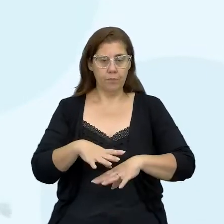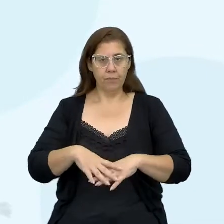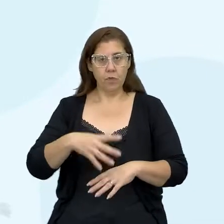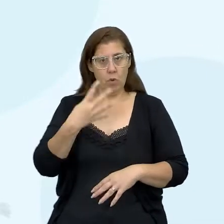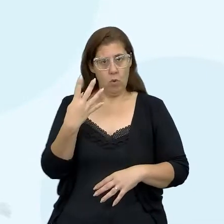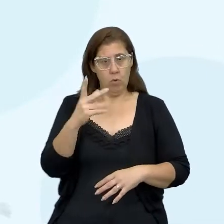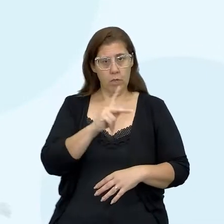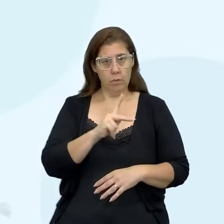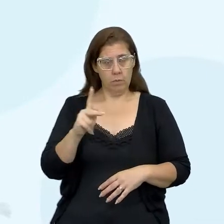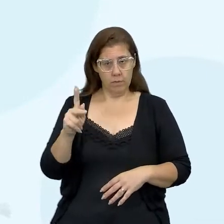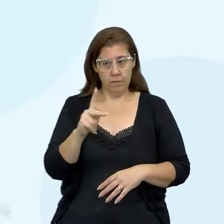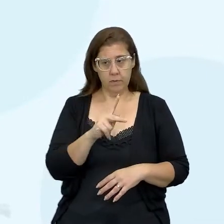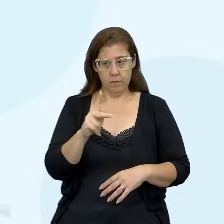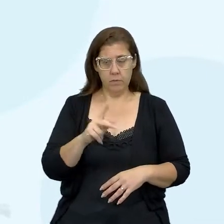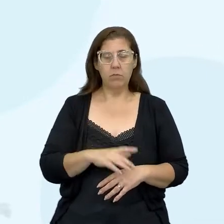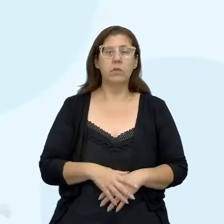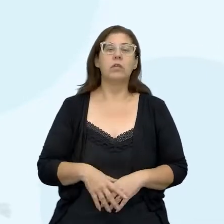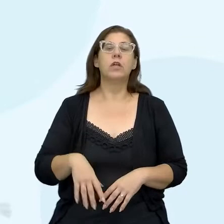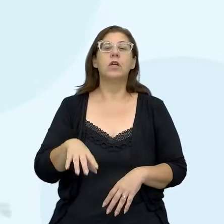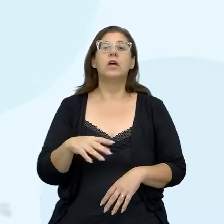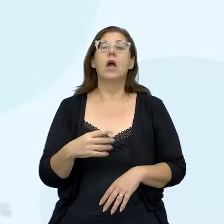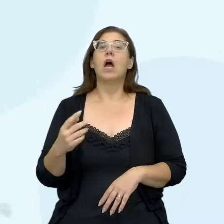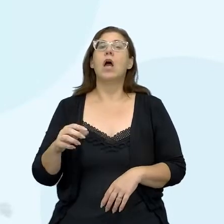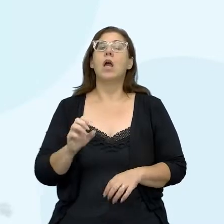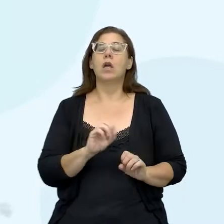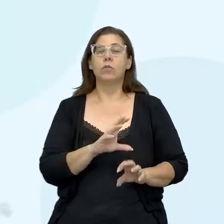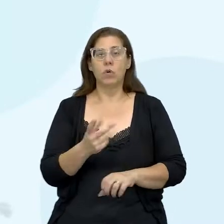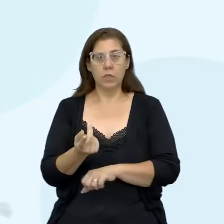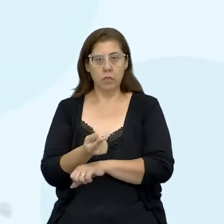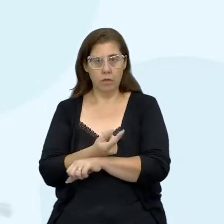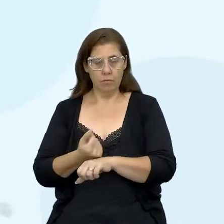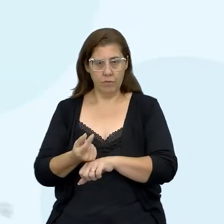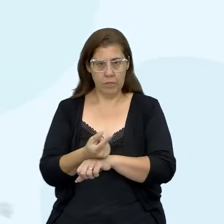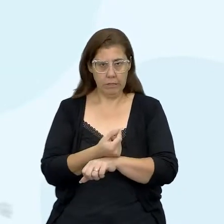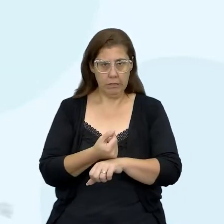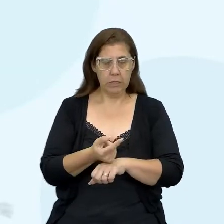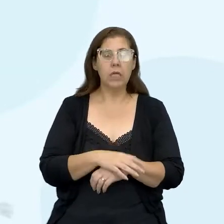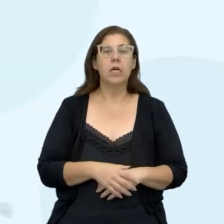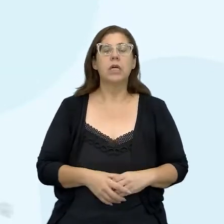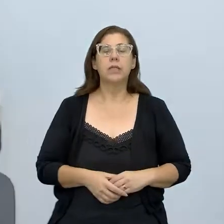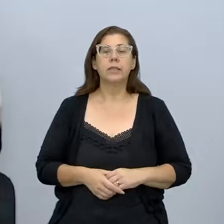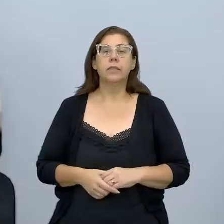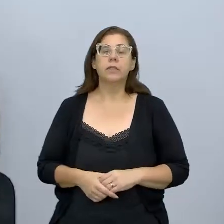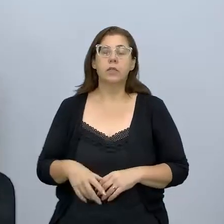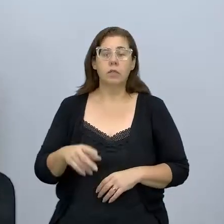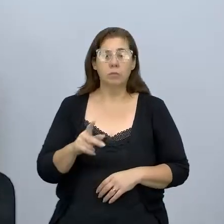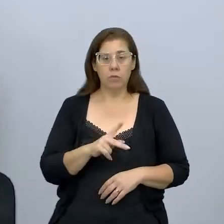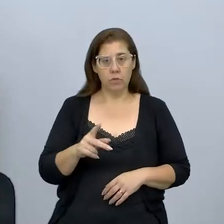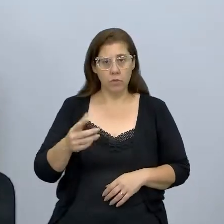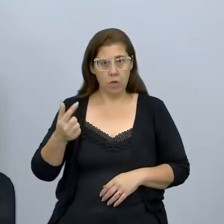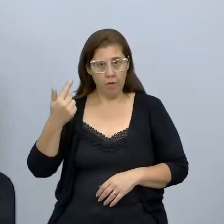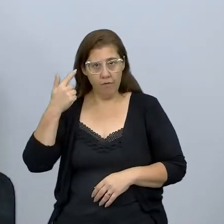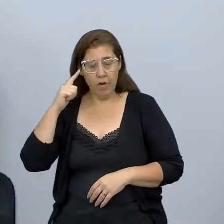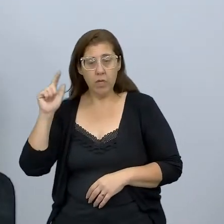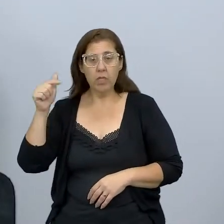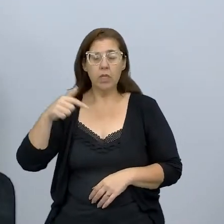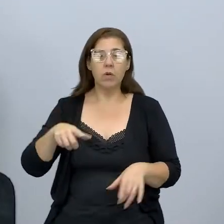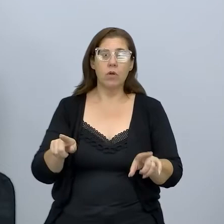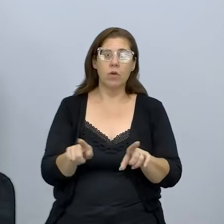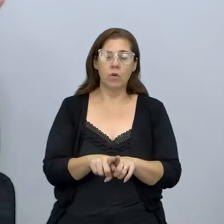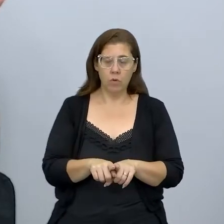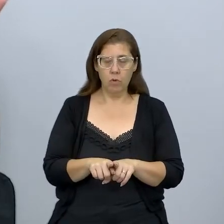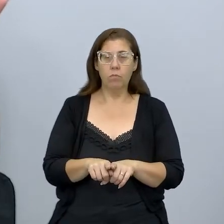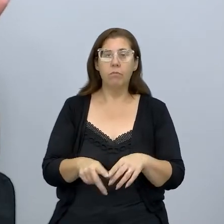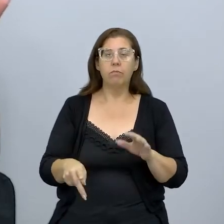Somos quatro professores, né? Na educação financeira sustentável, professora Ilana, professor Tony, professora Fernanda e eu aí com